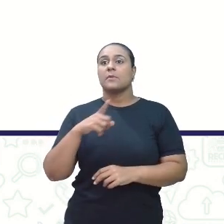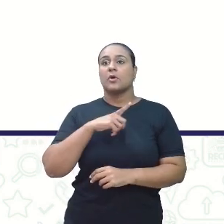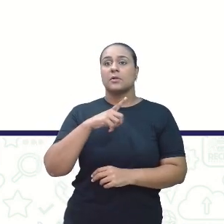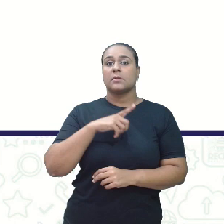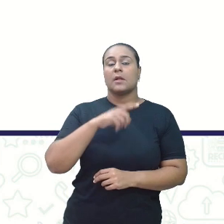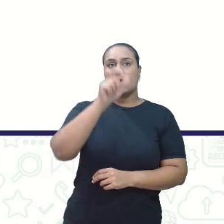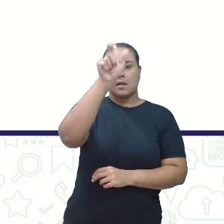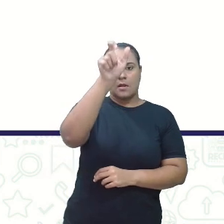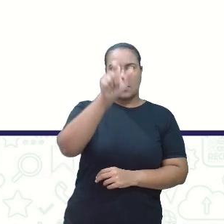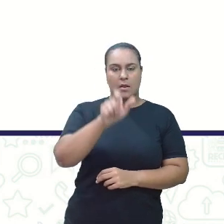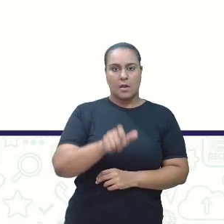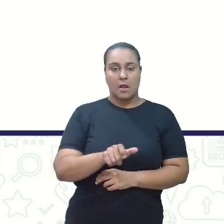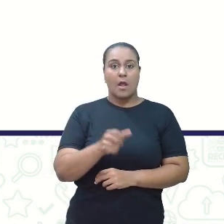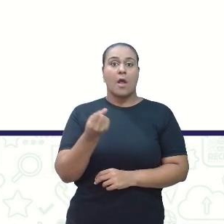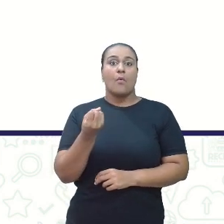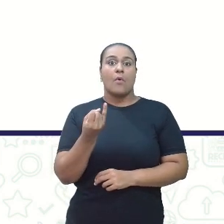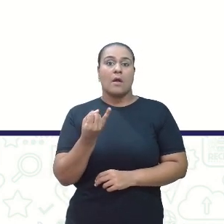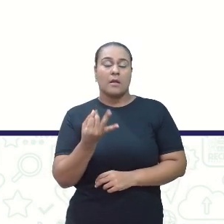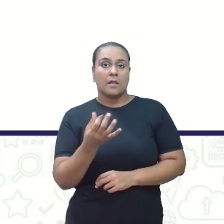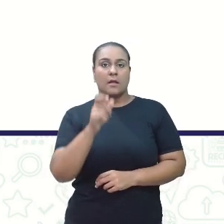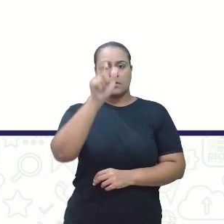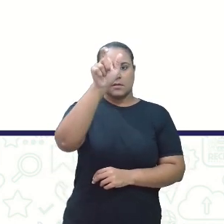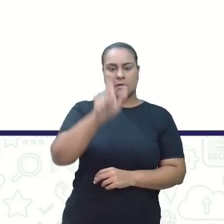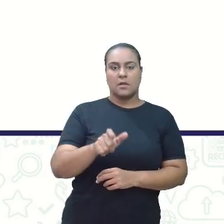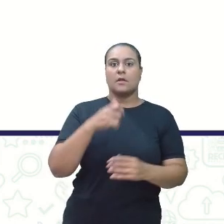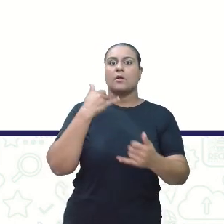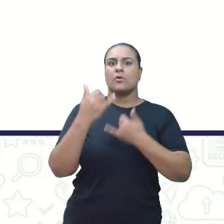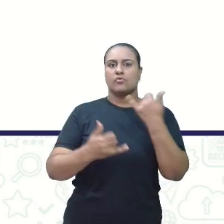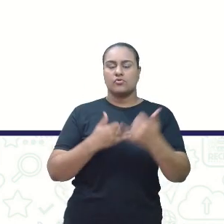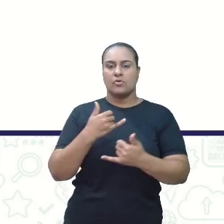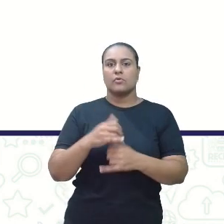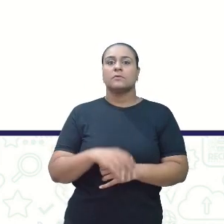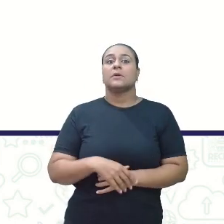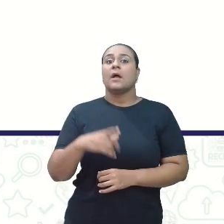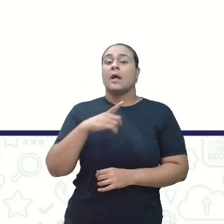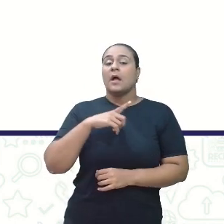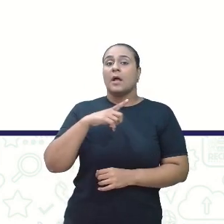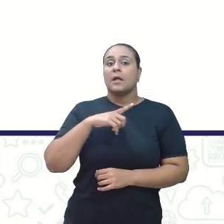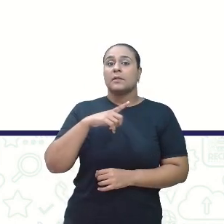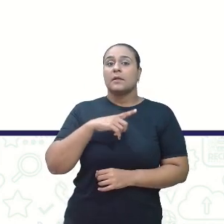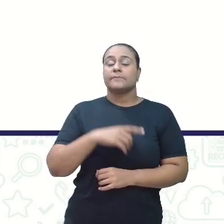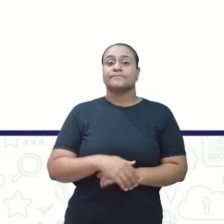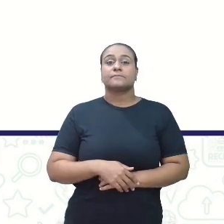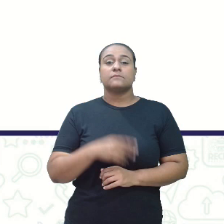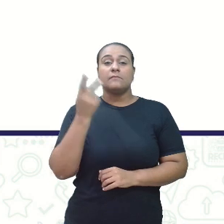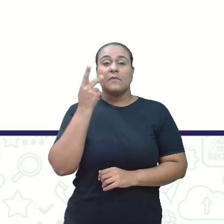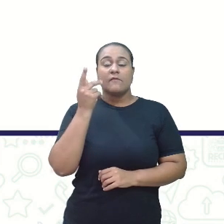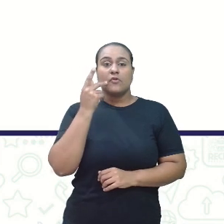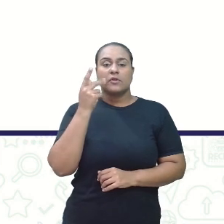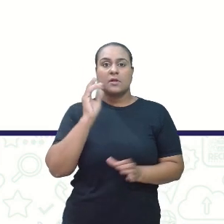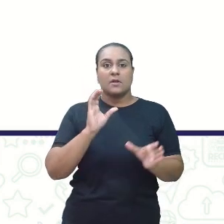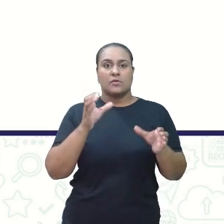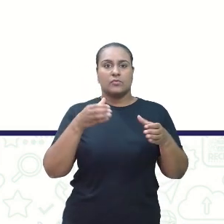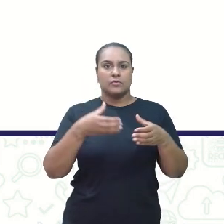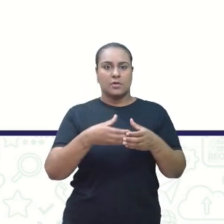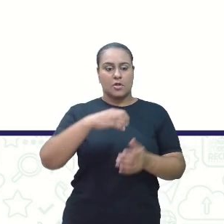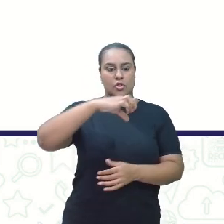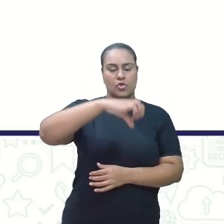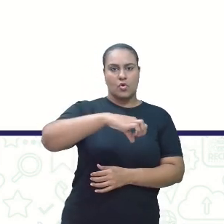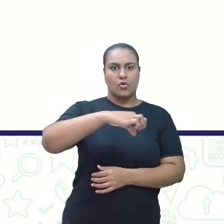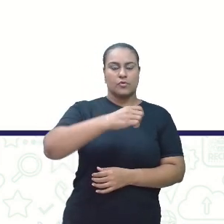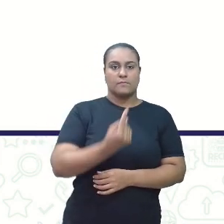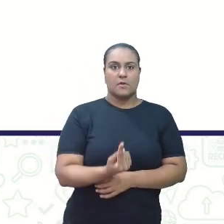os pontos e os jogos. Exemplo, aqui a gente tem, por exemplo, o Fortaleza, ele está no 9º lugar, subiu